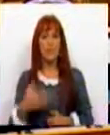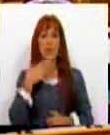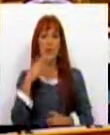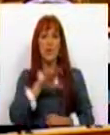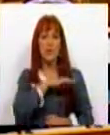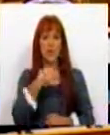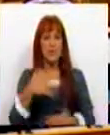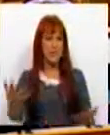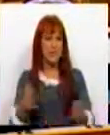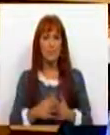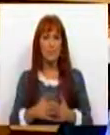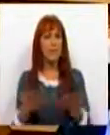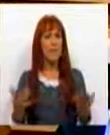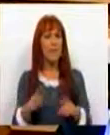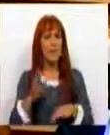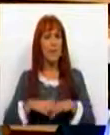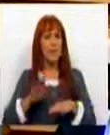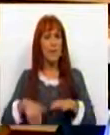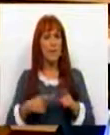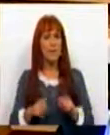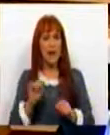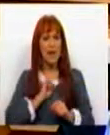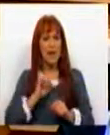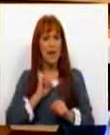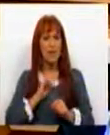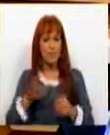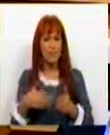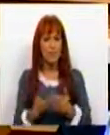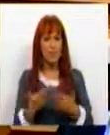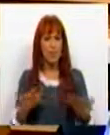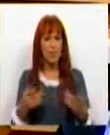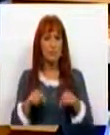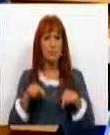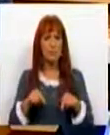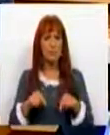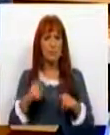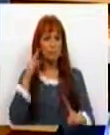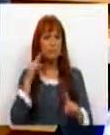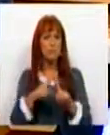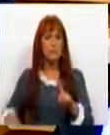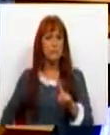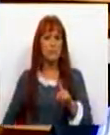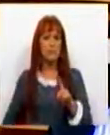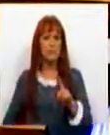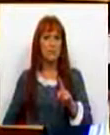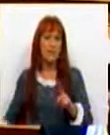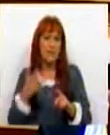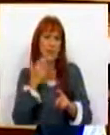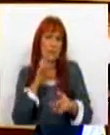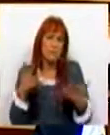Muito obrigado, Sr. Presidente. Relativamente à nossa proposta que visa, em